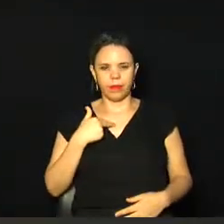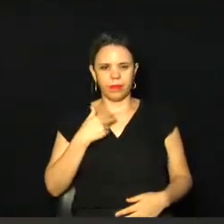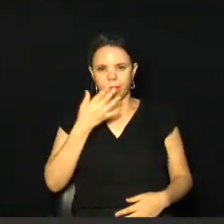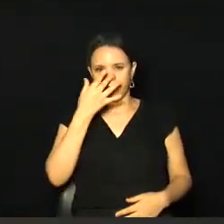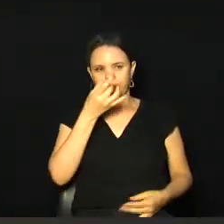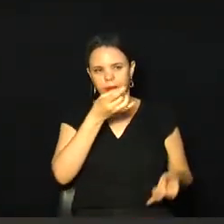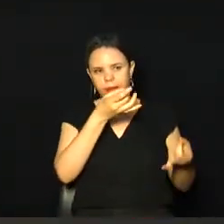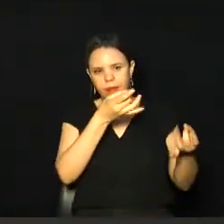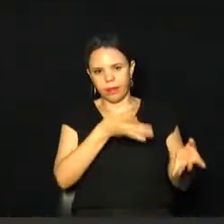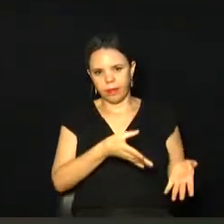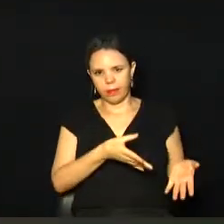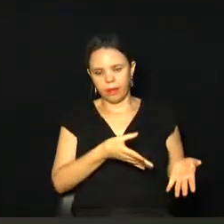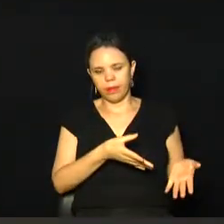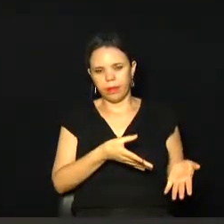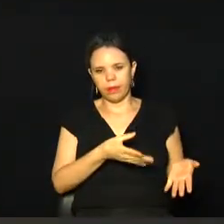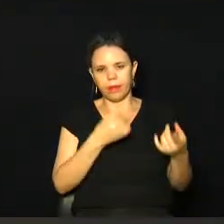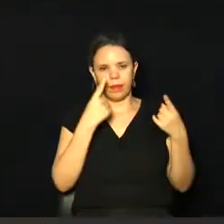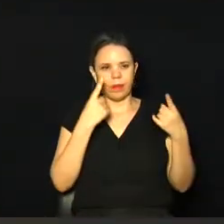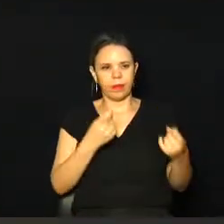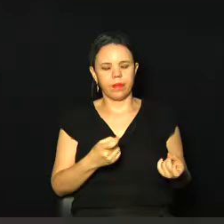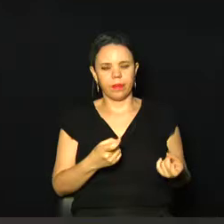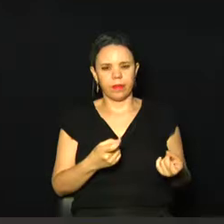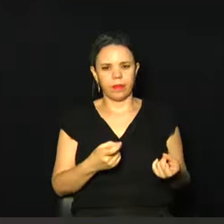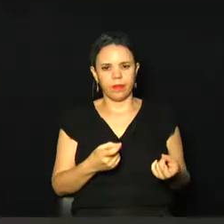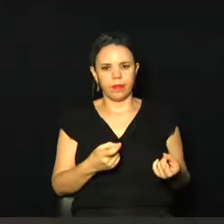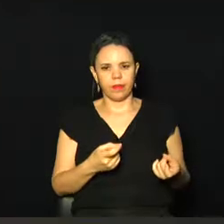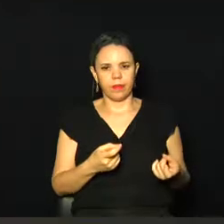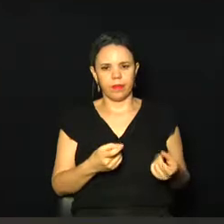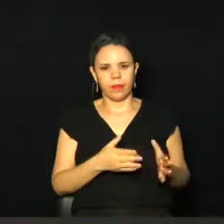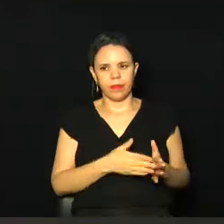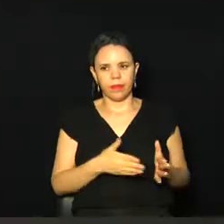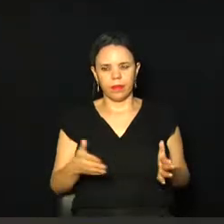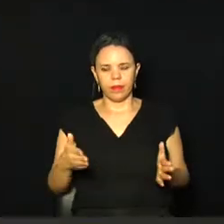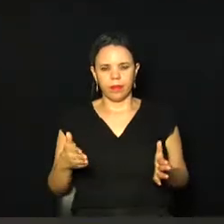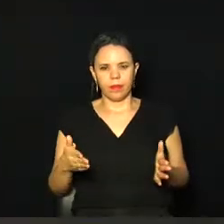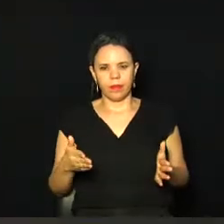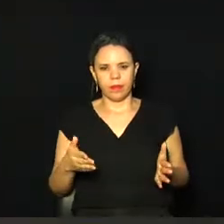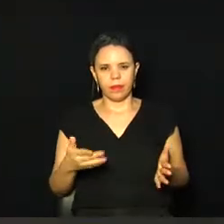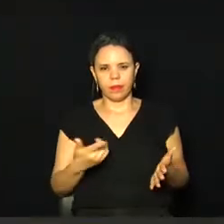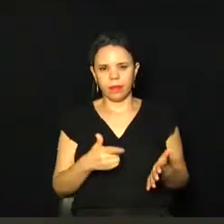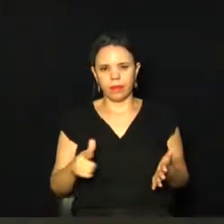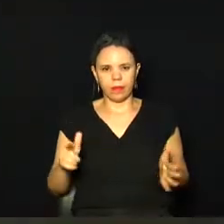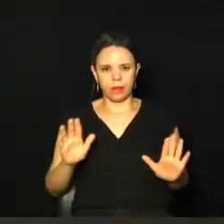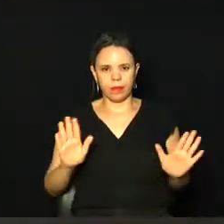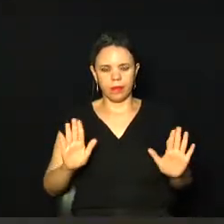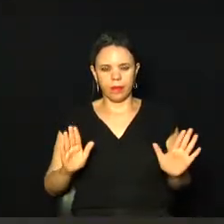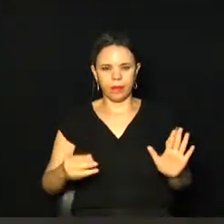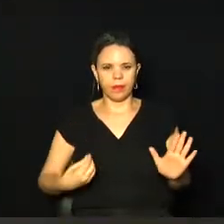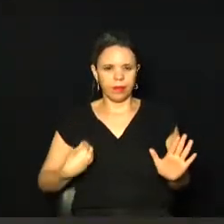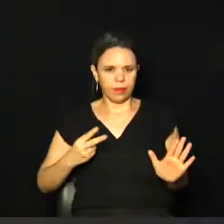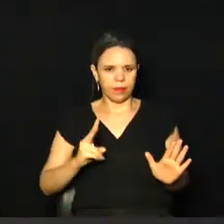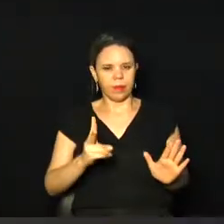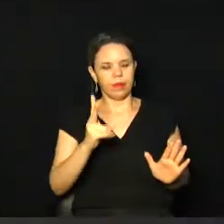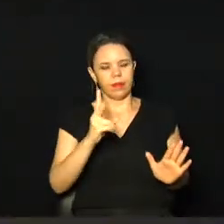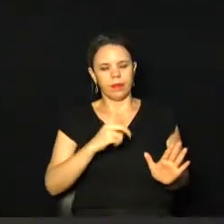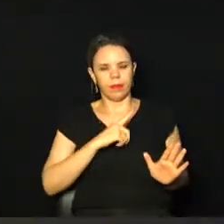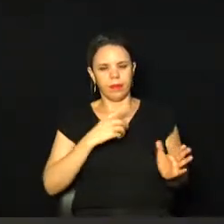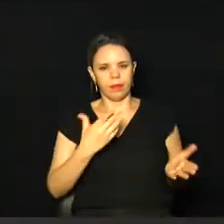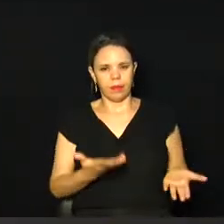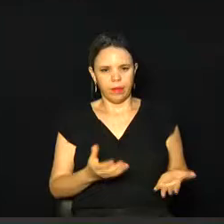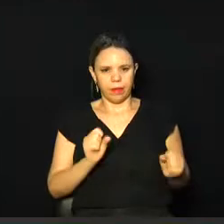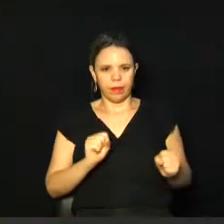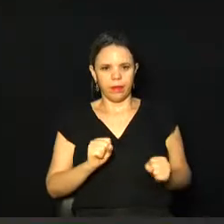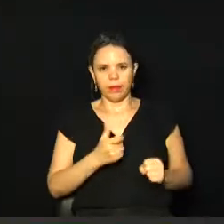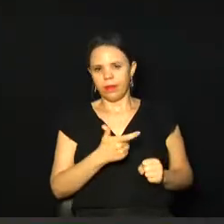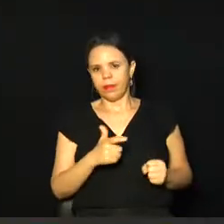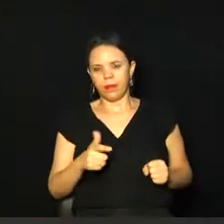achar que esses tipos de violência, essas faces da violência deixaram de existir. Elas continuam existindo, elas podem até não